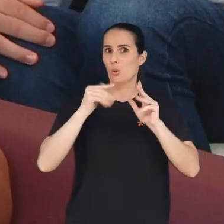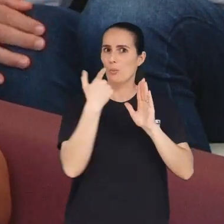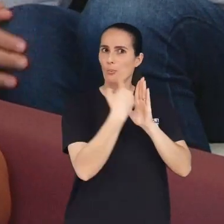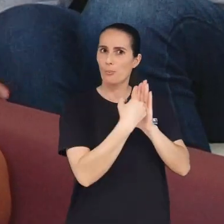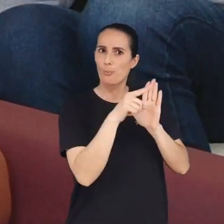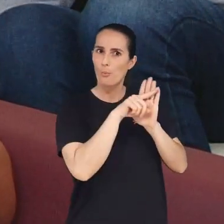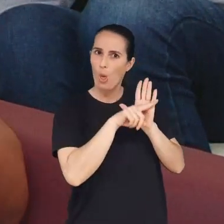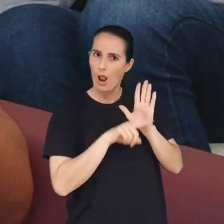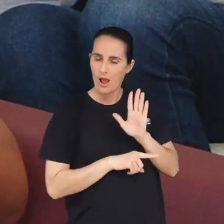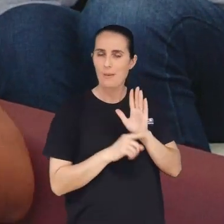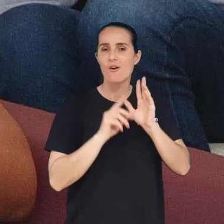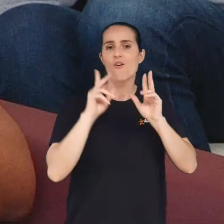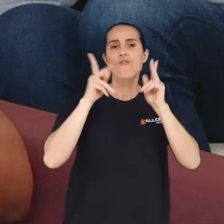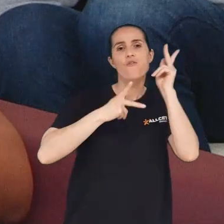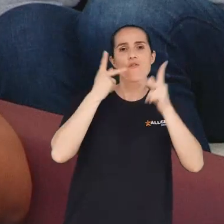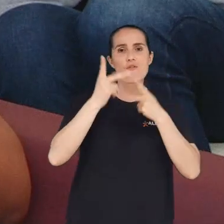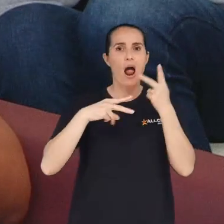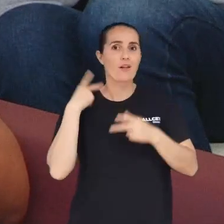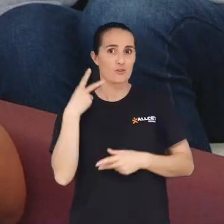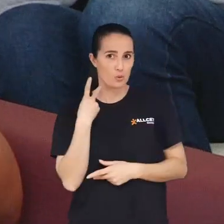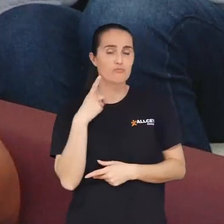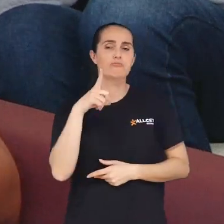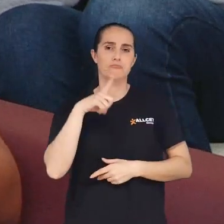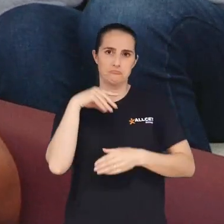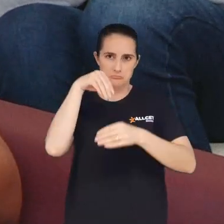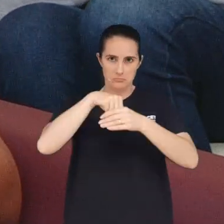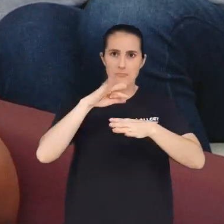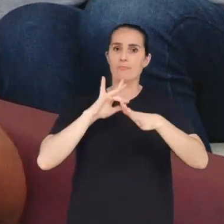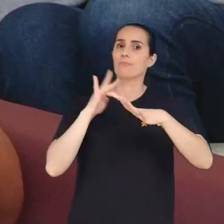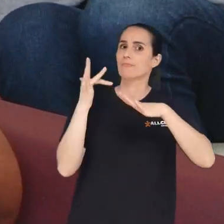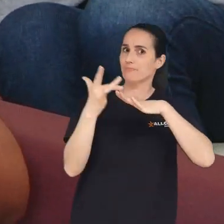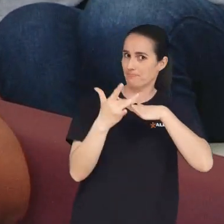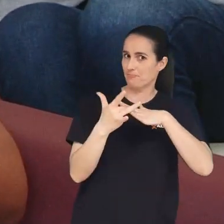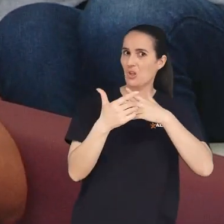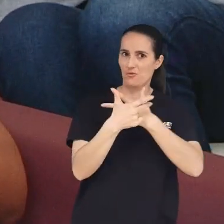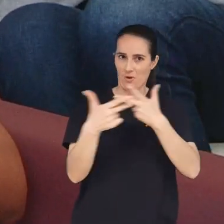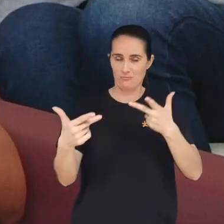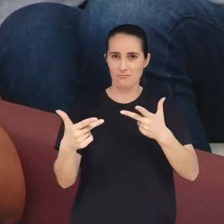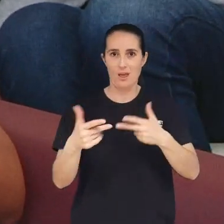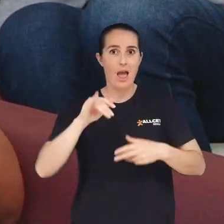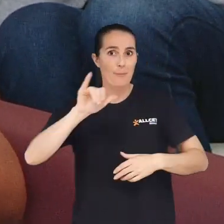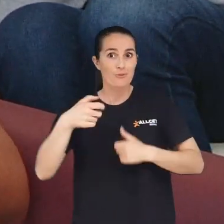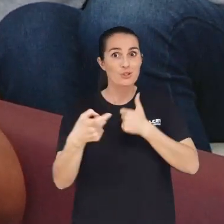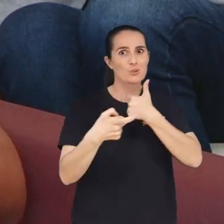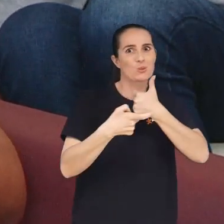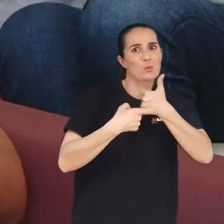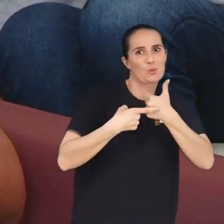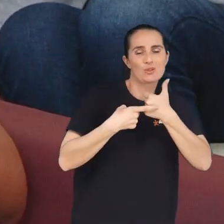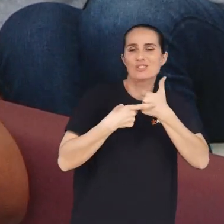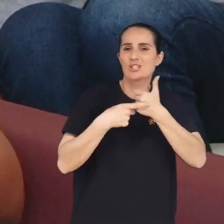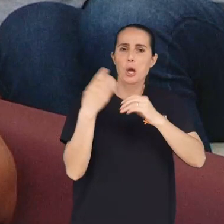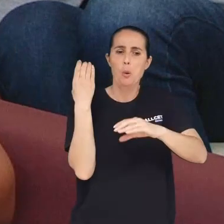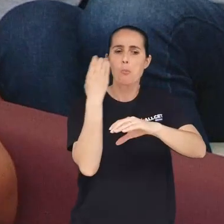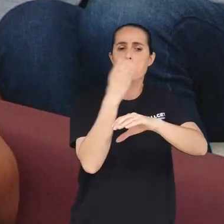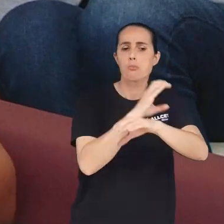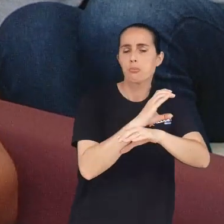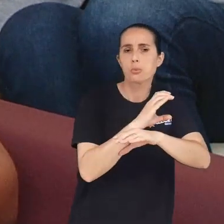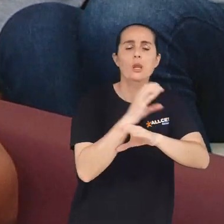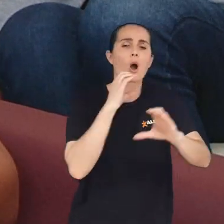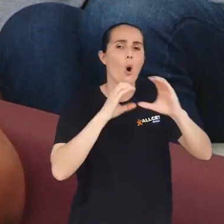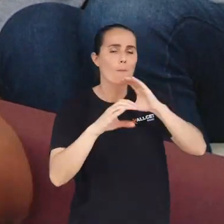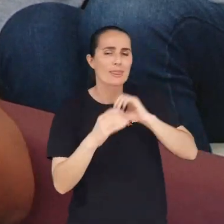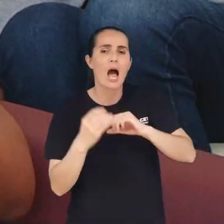sua audiência. Lembro que todos os programas Fala Vereador encontram-se nas nossas redes sociais. Aproveite